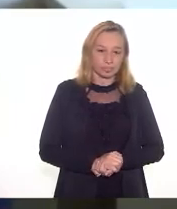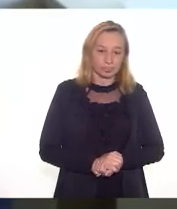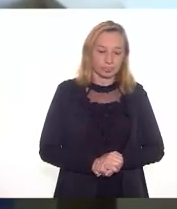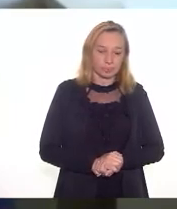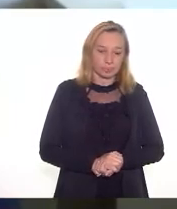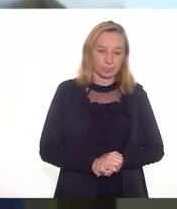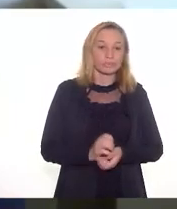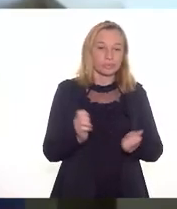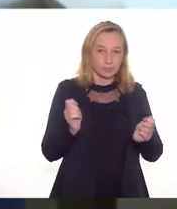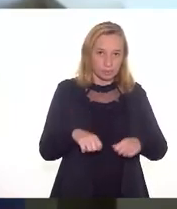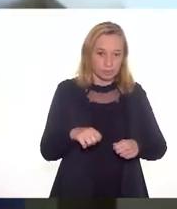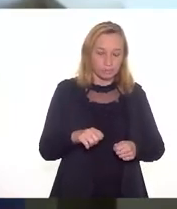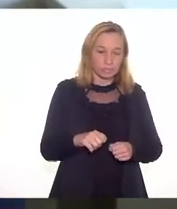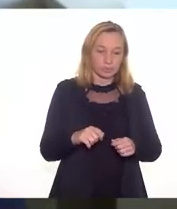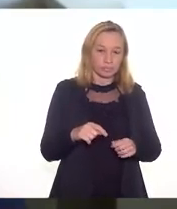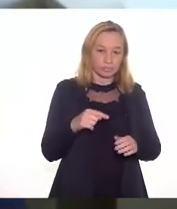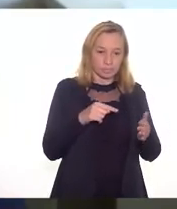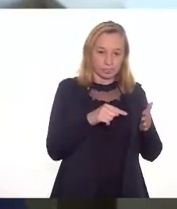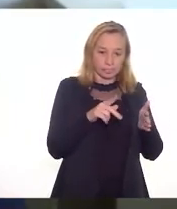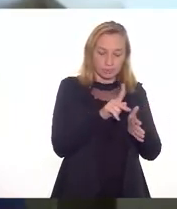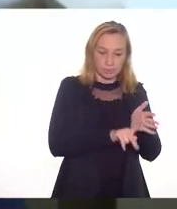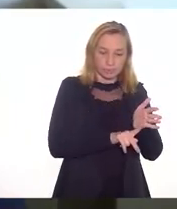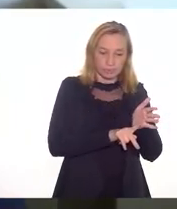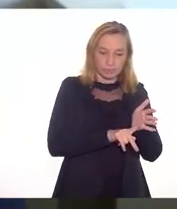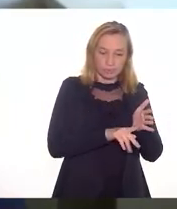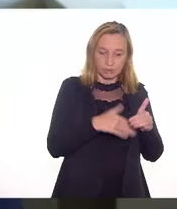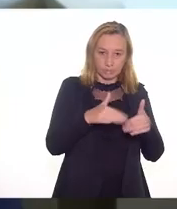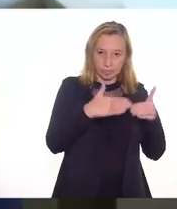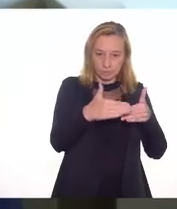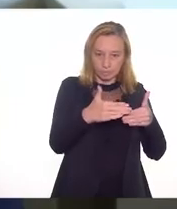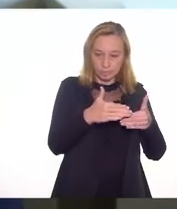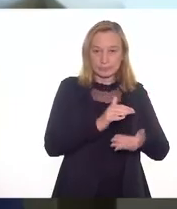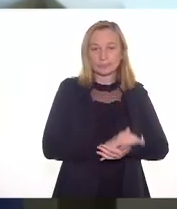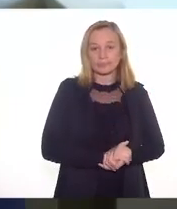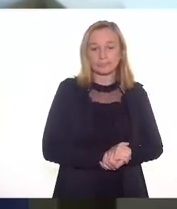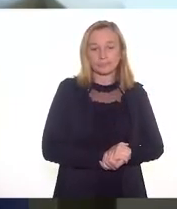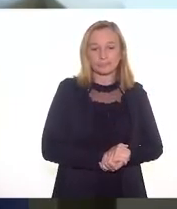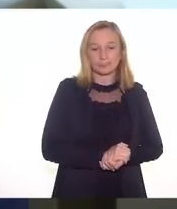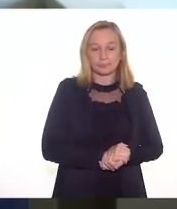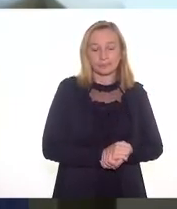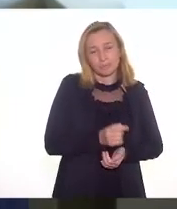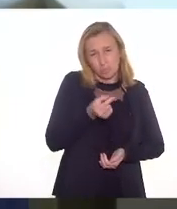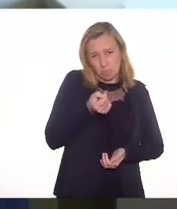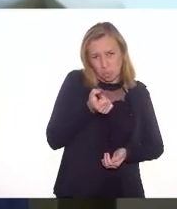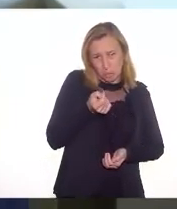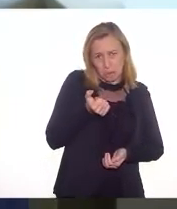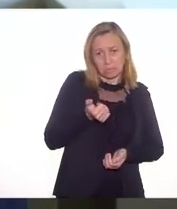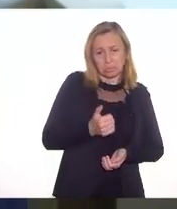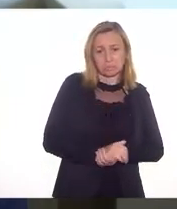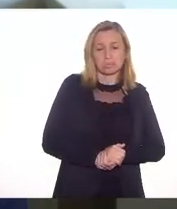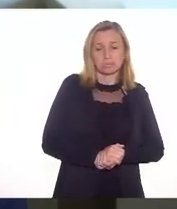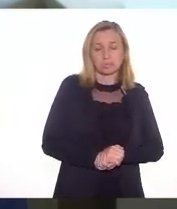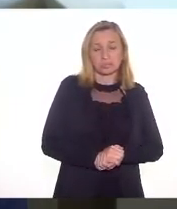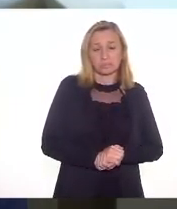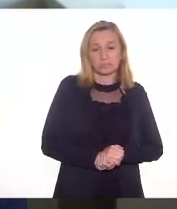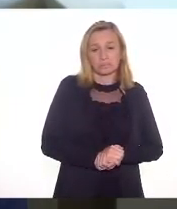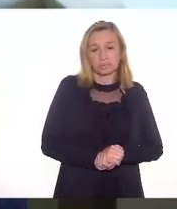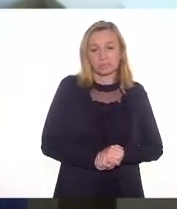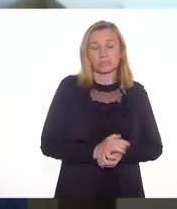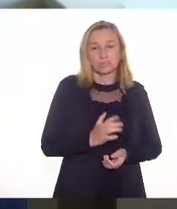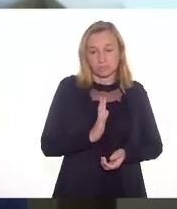a possibilidade desse projeto prosperar é muito pequena, né? Porque